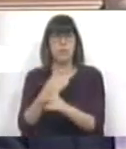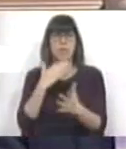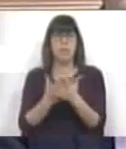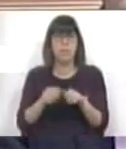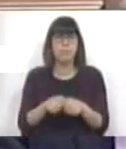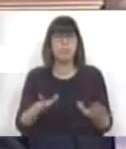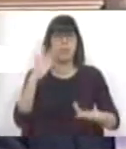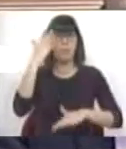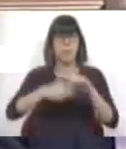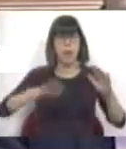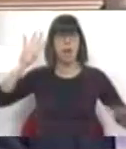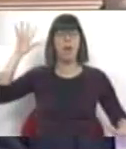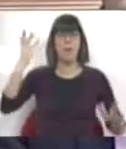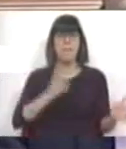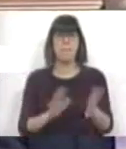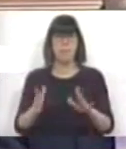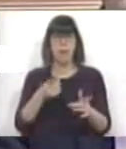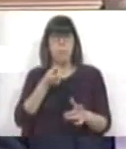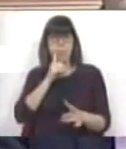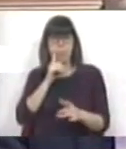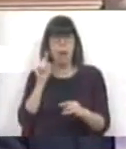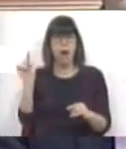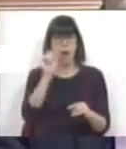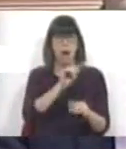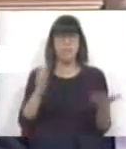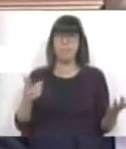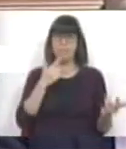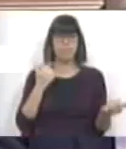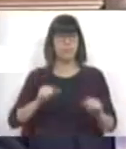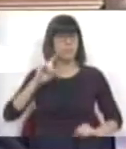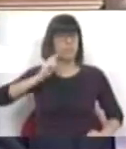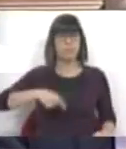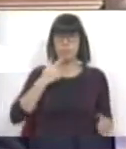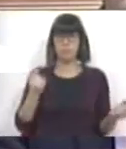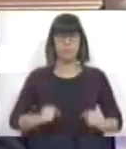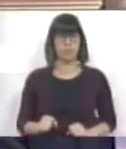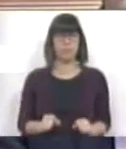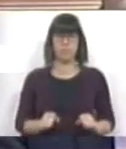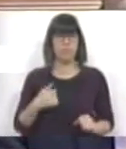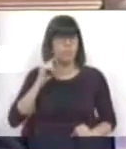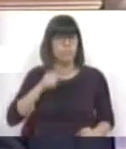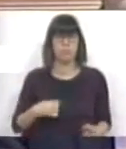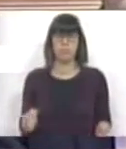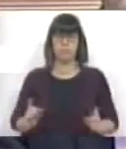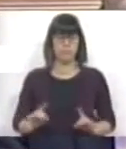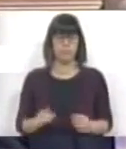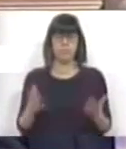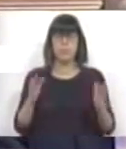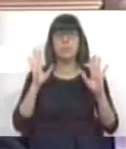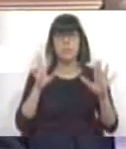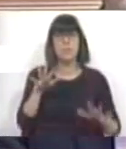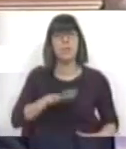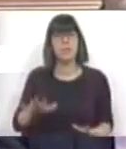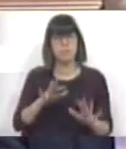de derrames ocasionais mais ou menos clandestinos. Não o podemos ignorar e não o ignoramos. Mas